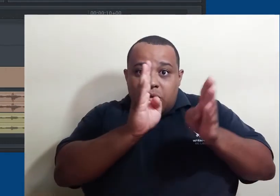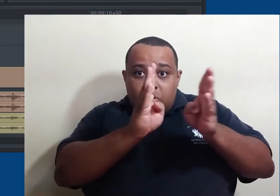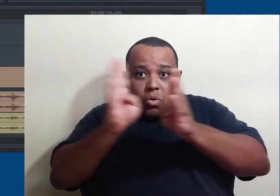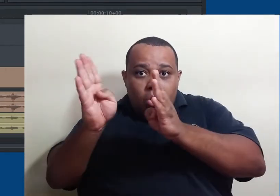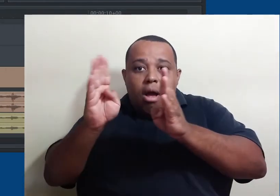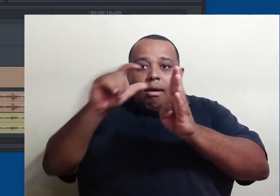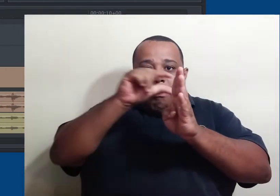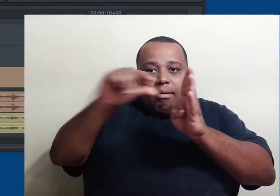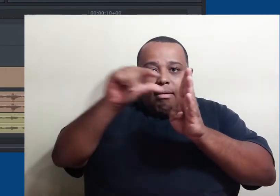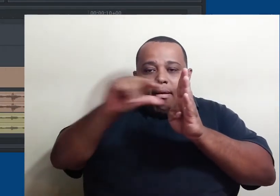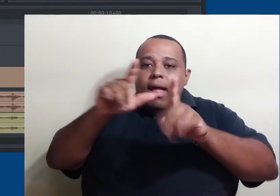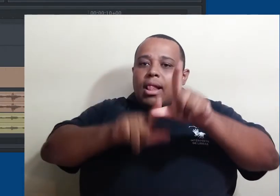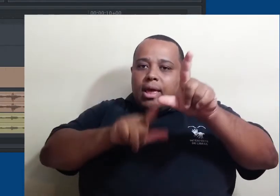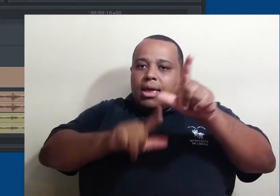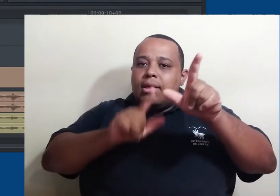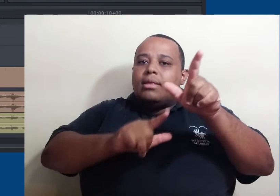também.